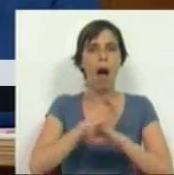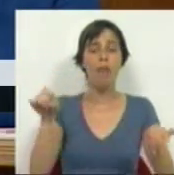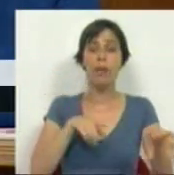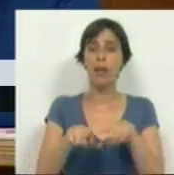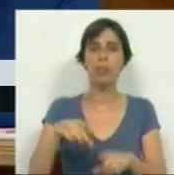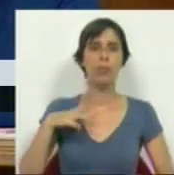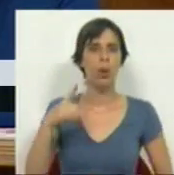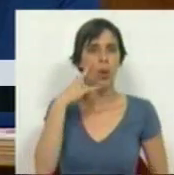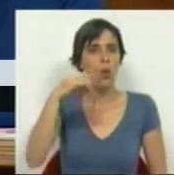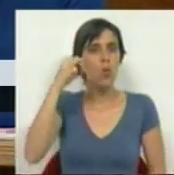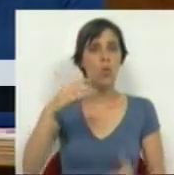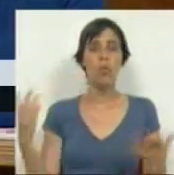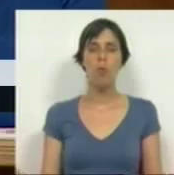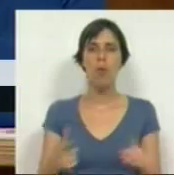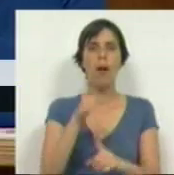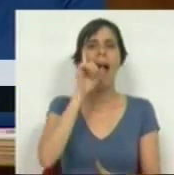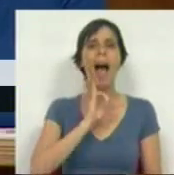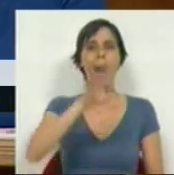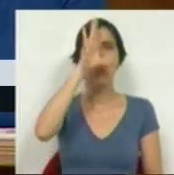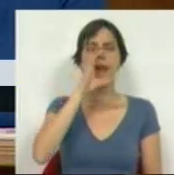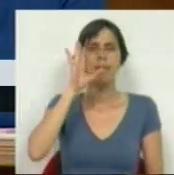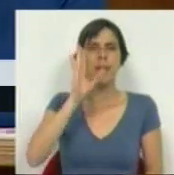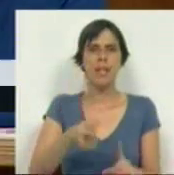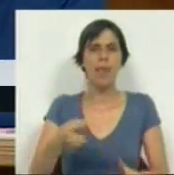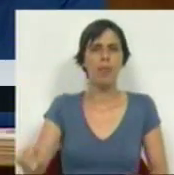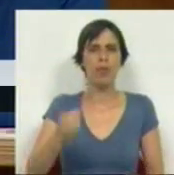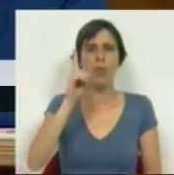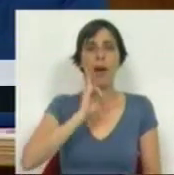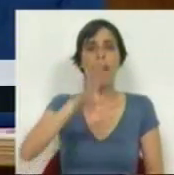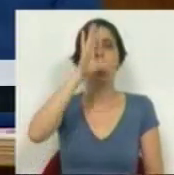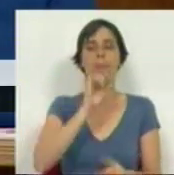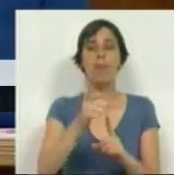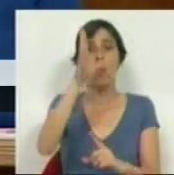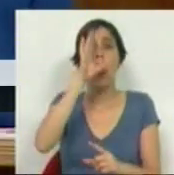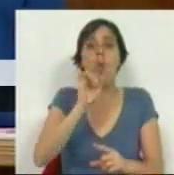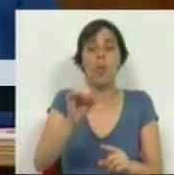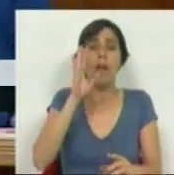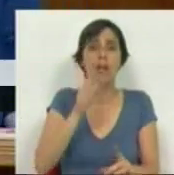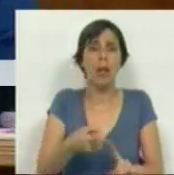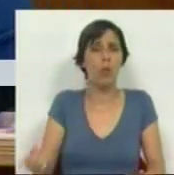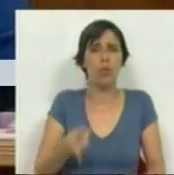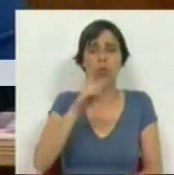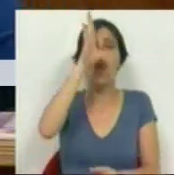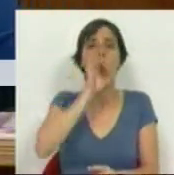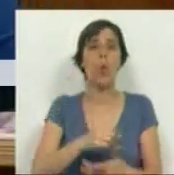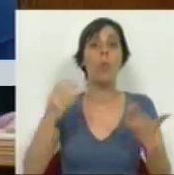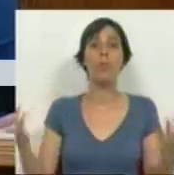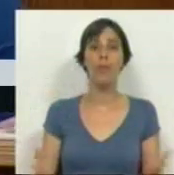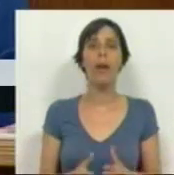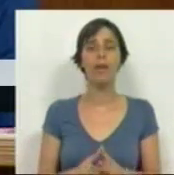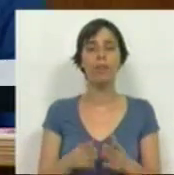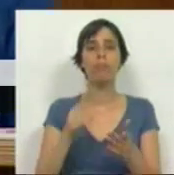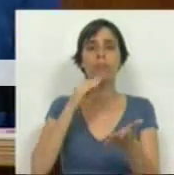na política portuguesa. Uma ministra que sabia que não era ministra, de um governo que sabe que já não é governo,